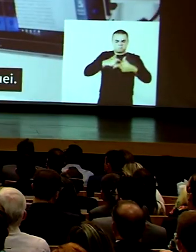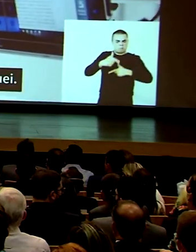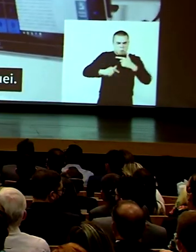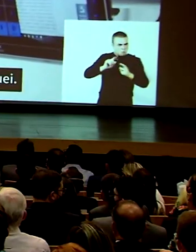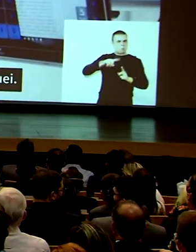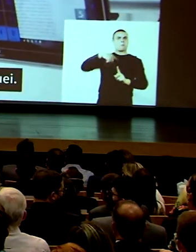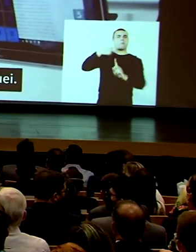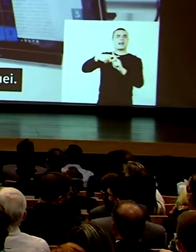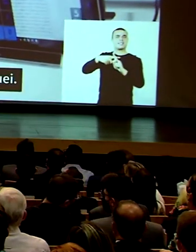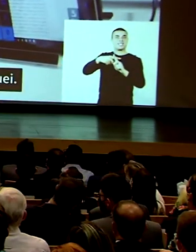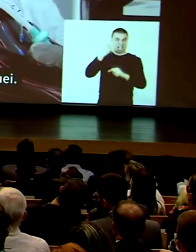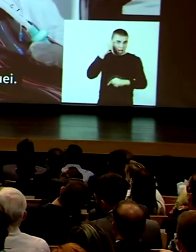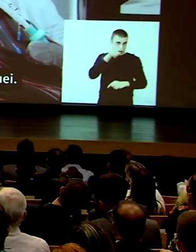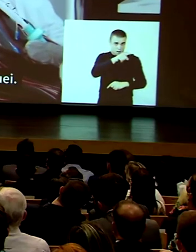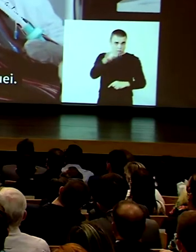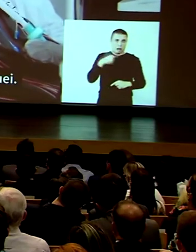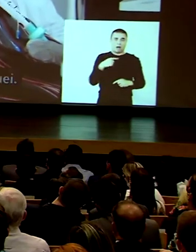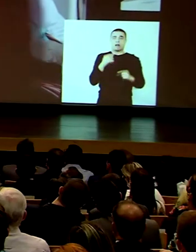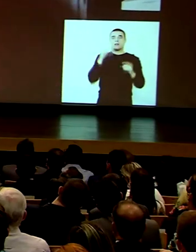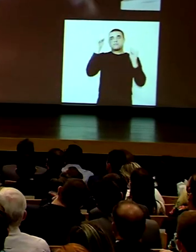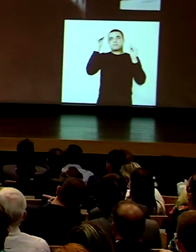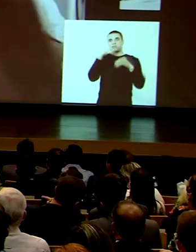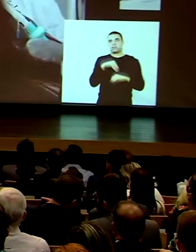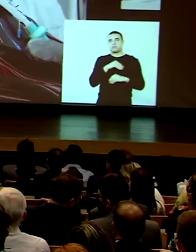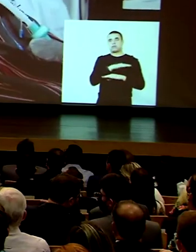Não pensem vocês que eu me entreguei.